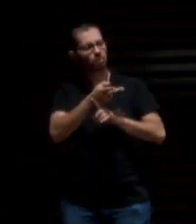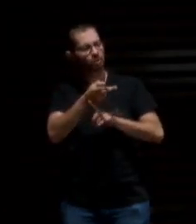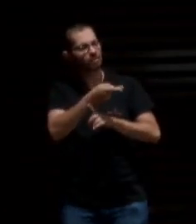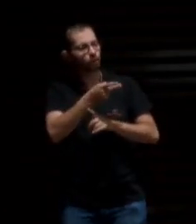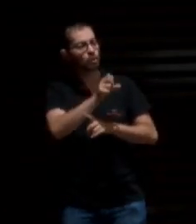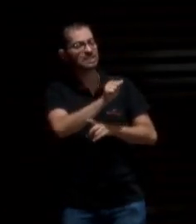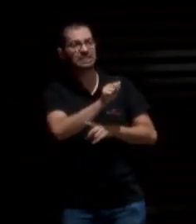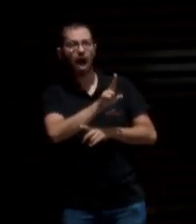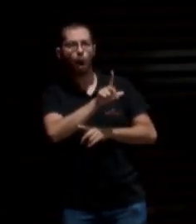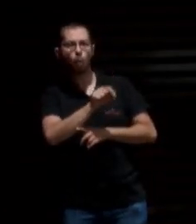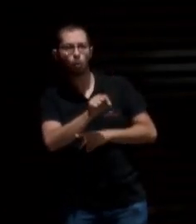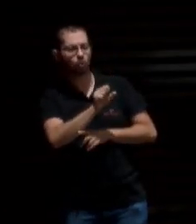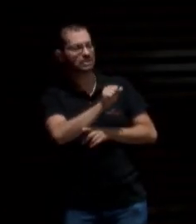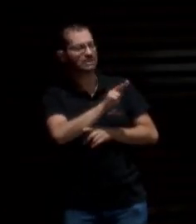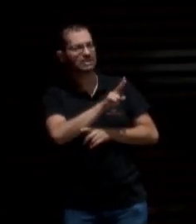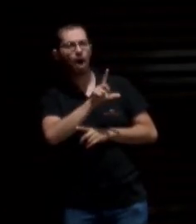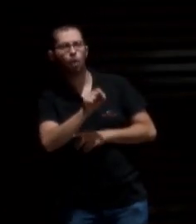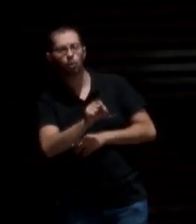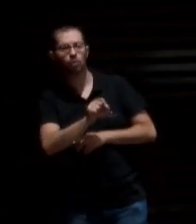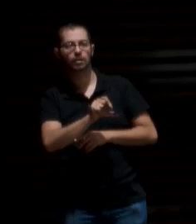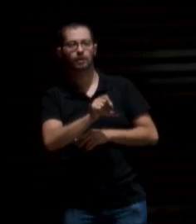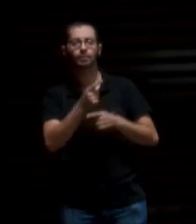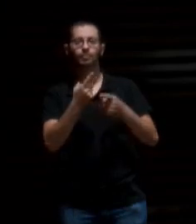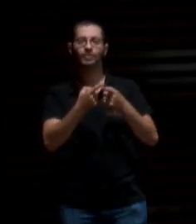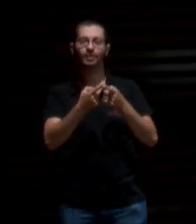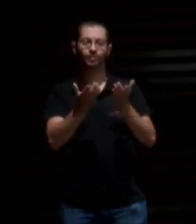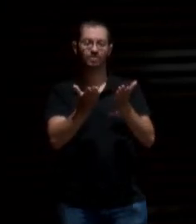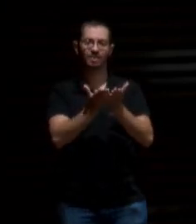Porque os crentes fazem parte de Cristo.